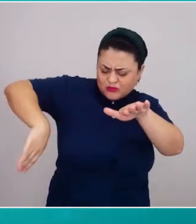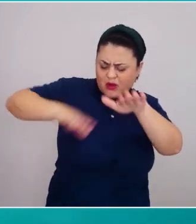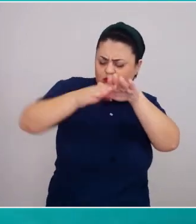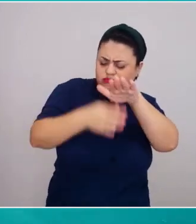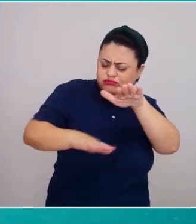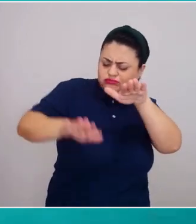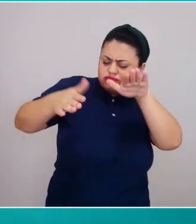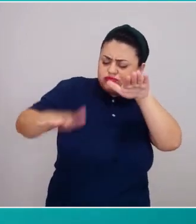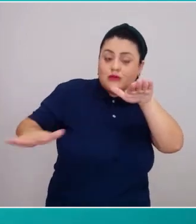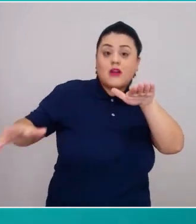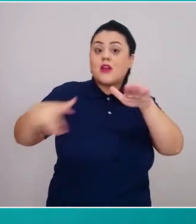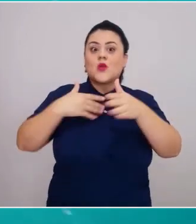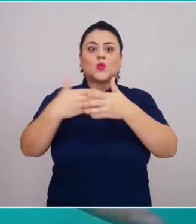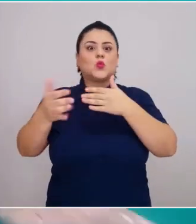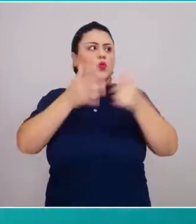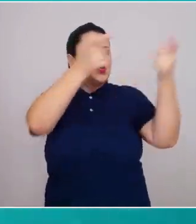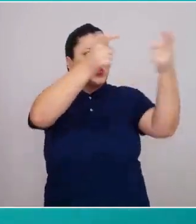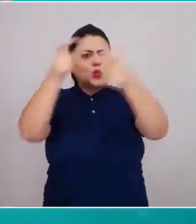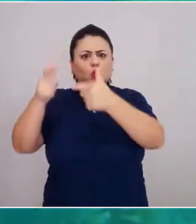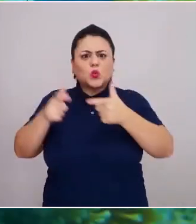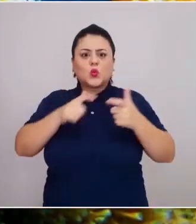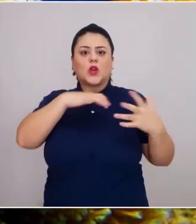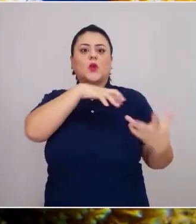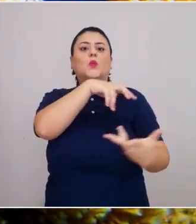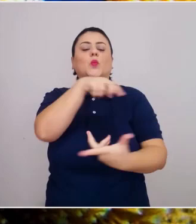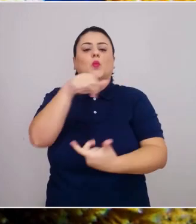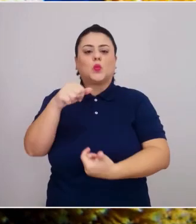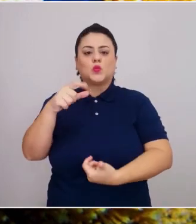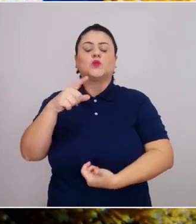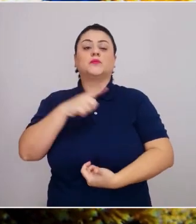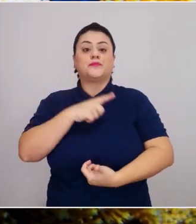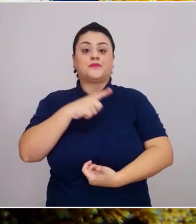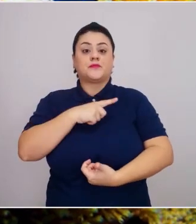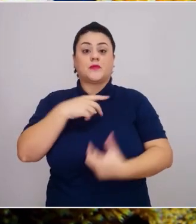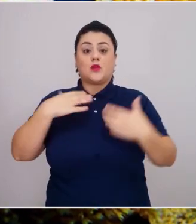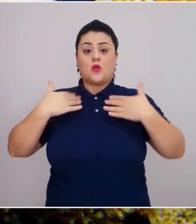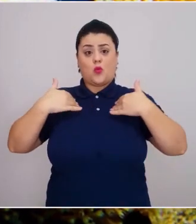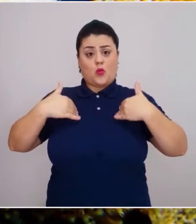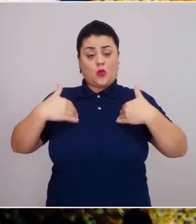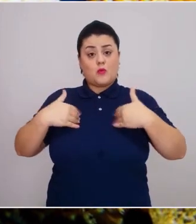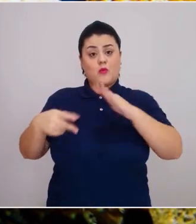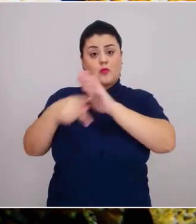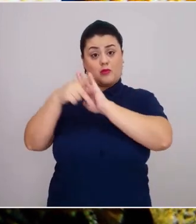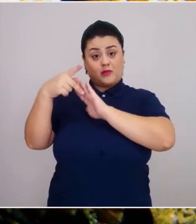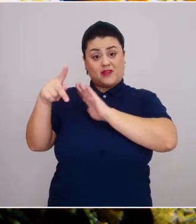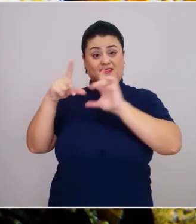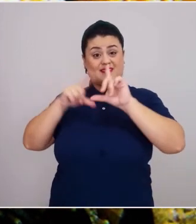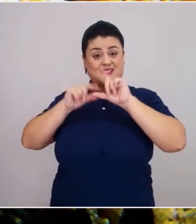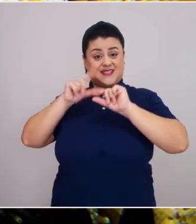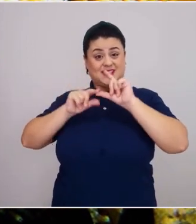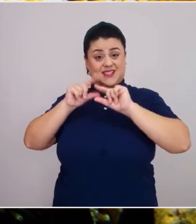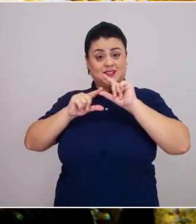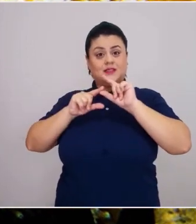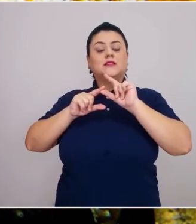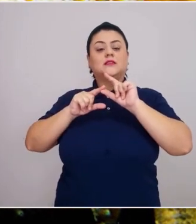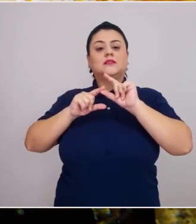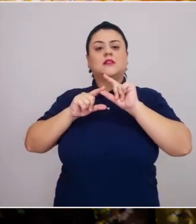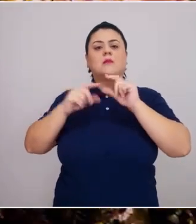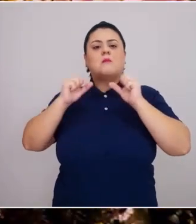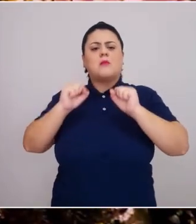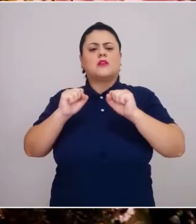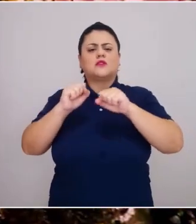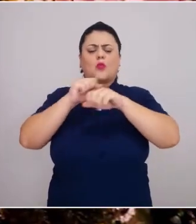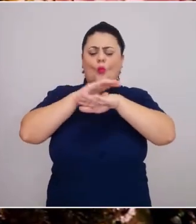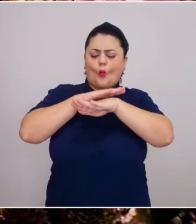trópicos até as águas polares. O corpo destes animais pode apresentar diversos aspectos. Pode ser